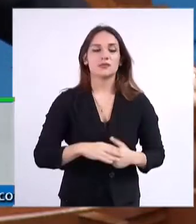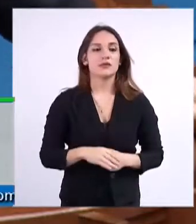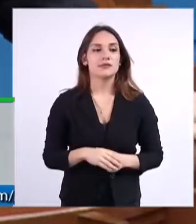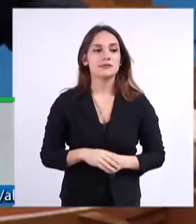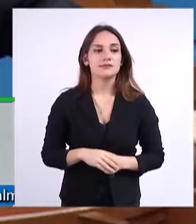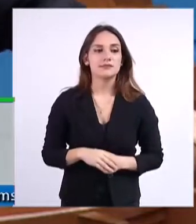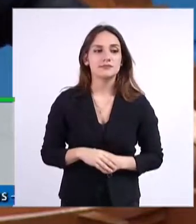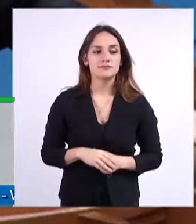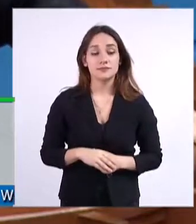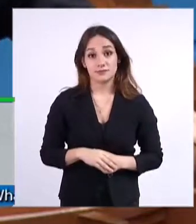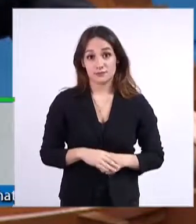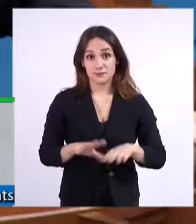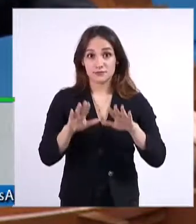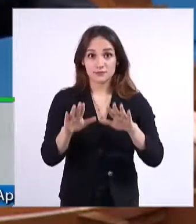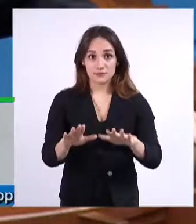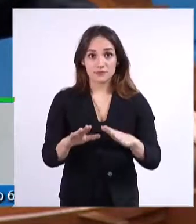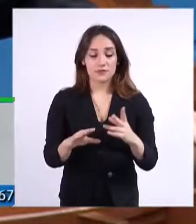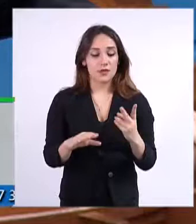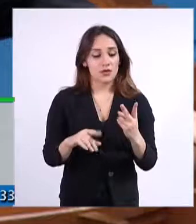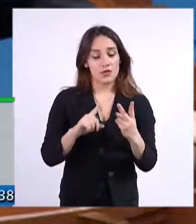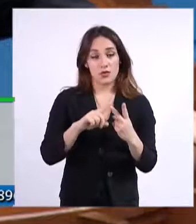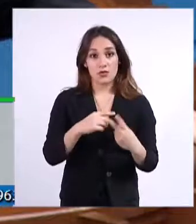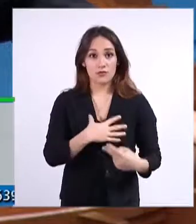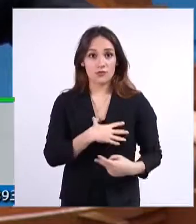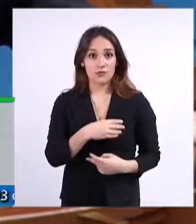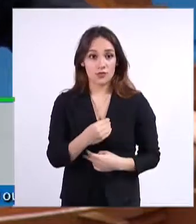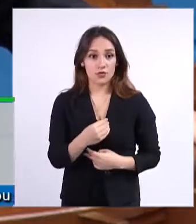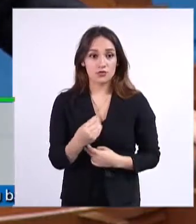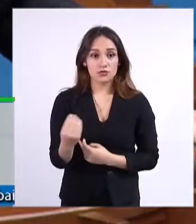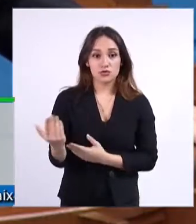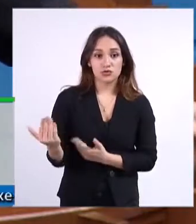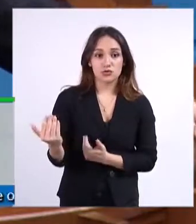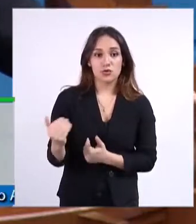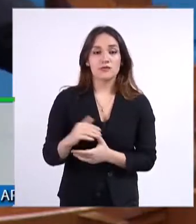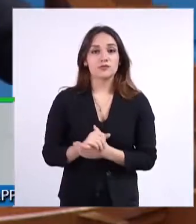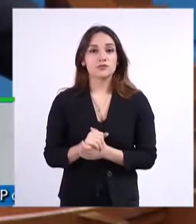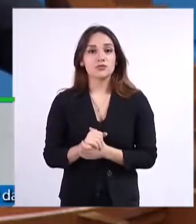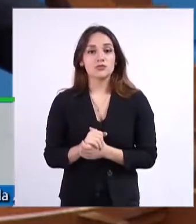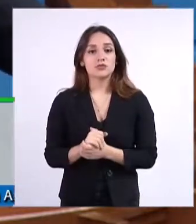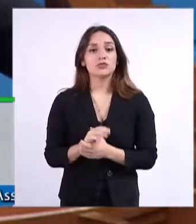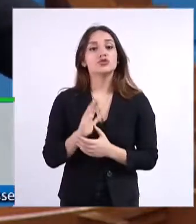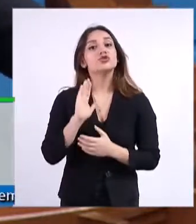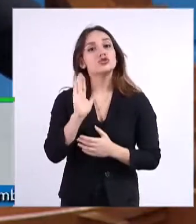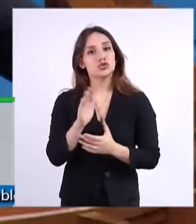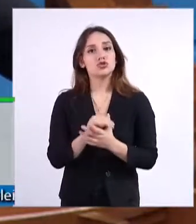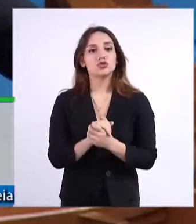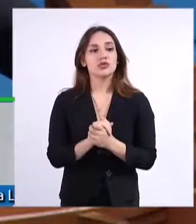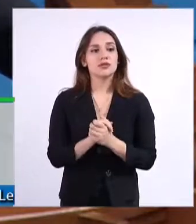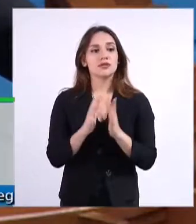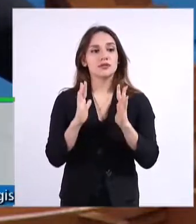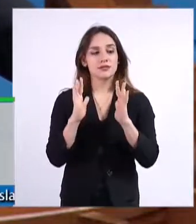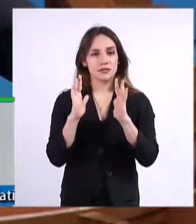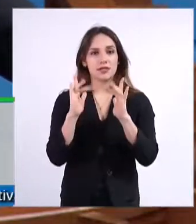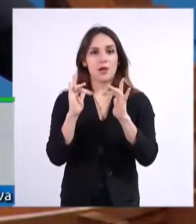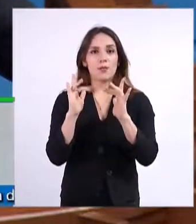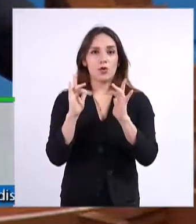E o seu filho mais novo foi namorado da